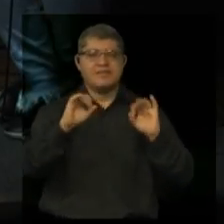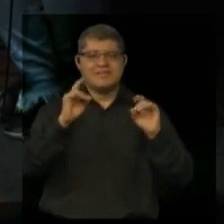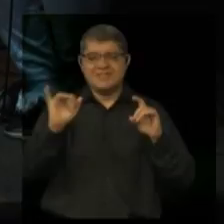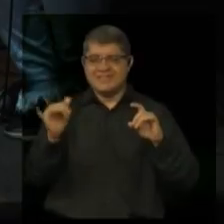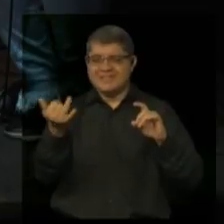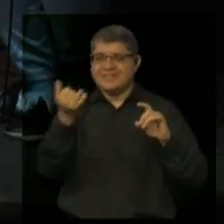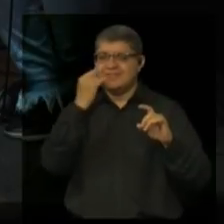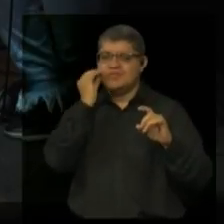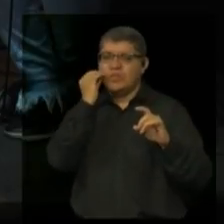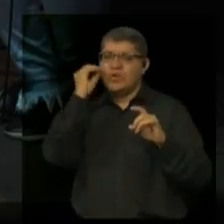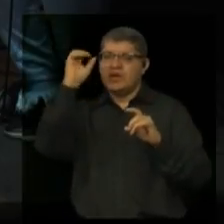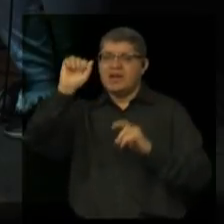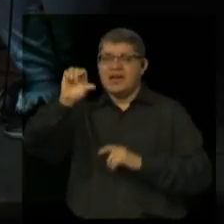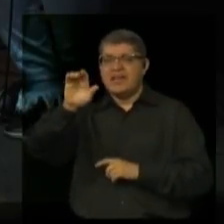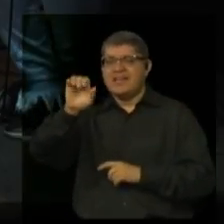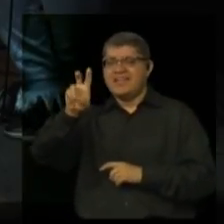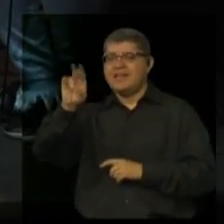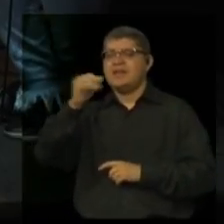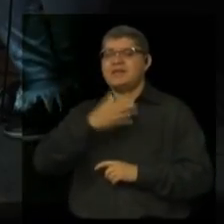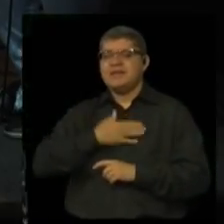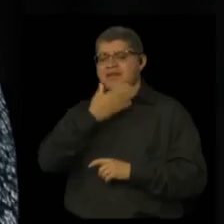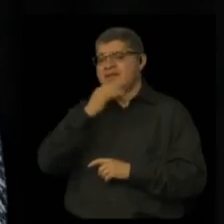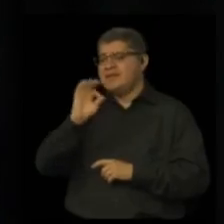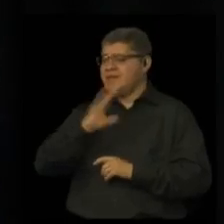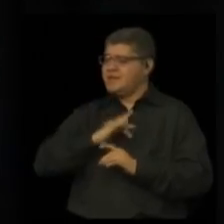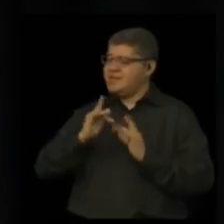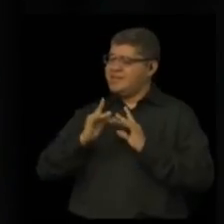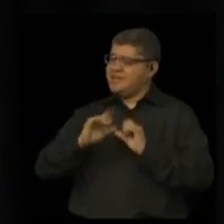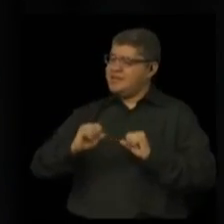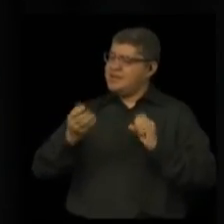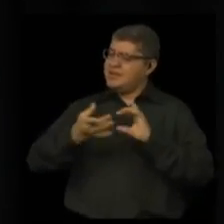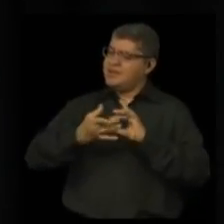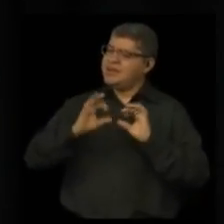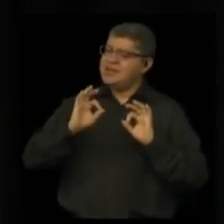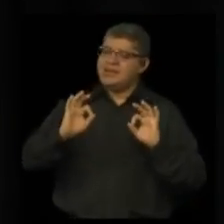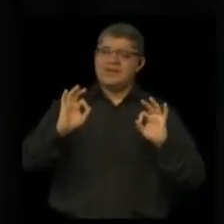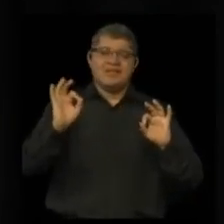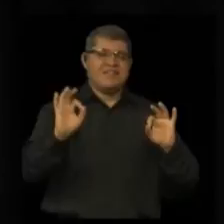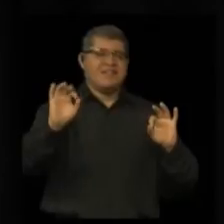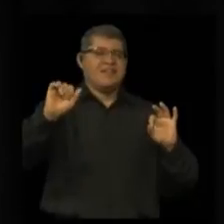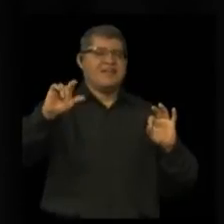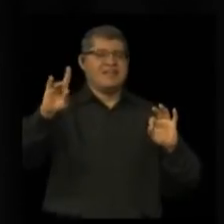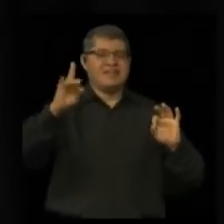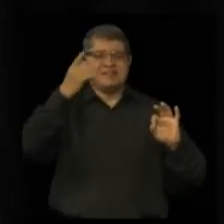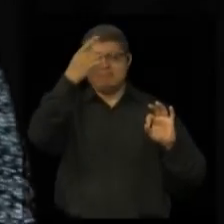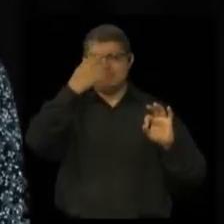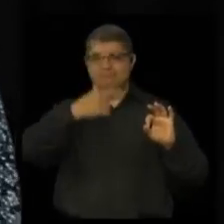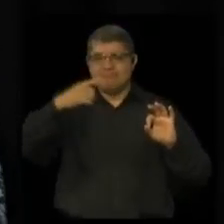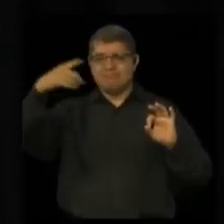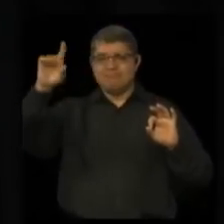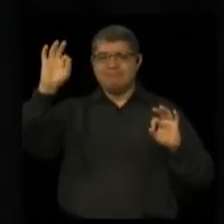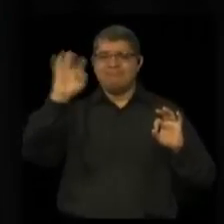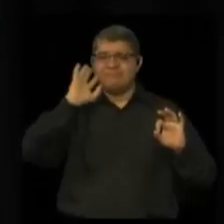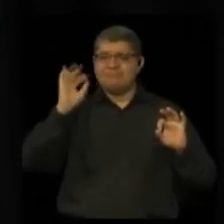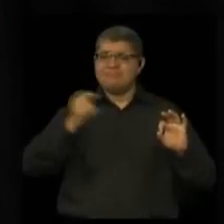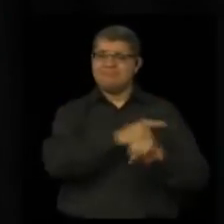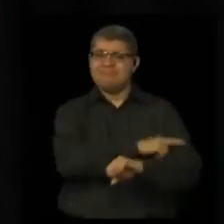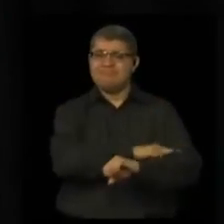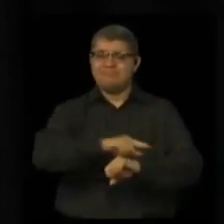aproveitar. Beijo ao seu Valença, meu querido. Que parceiro de peso, né? Ele é fantástico. Seu mano muito